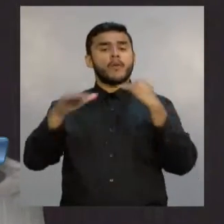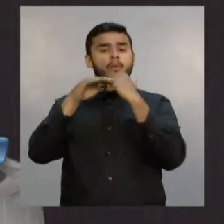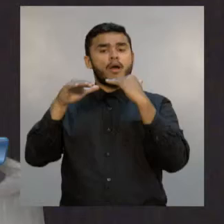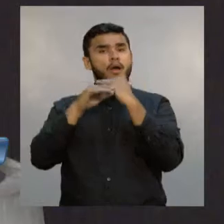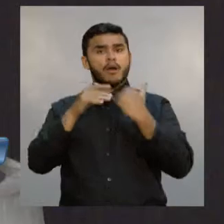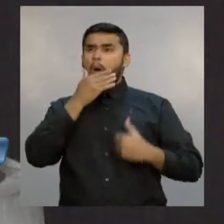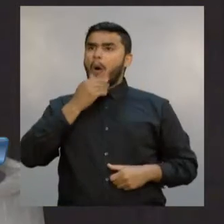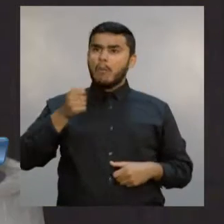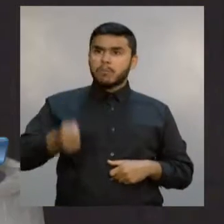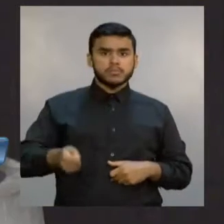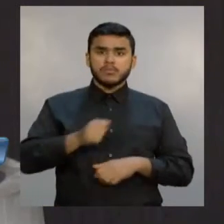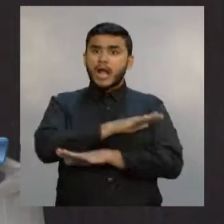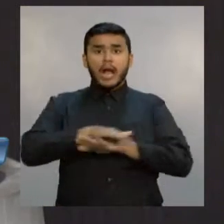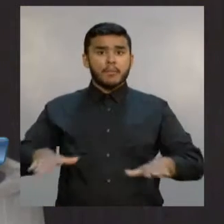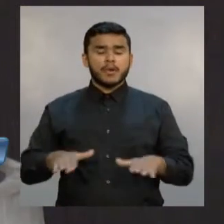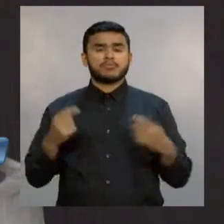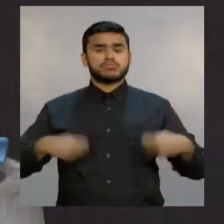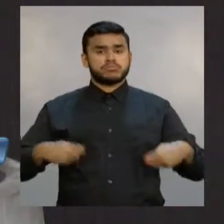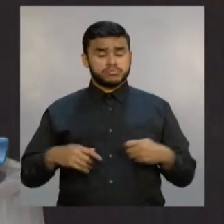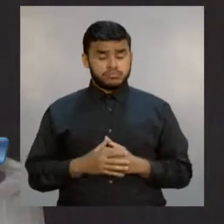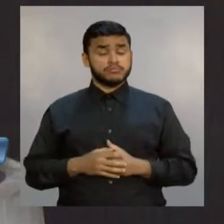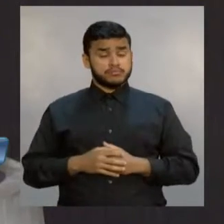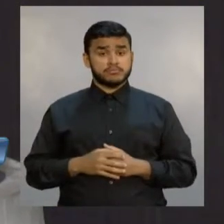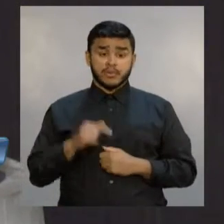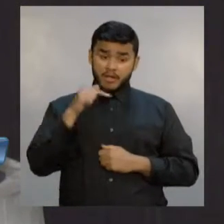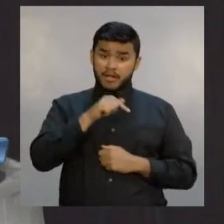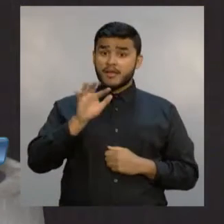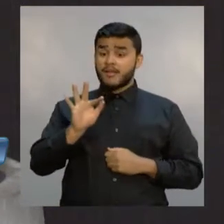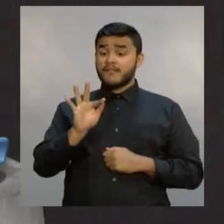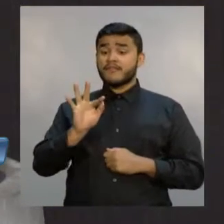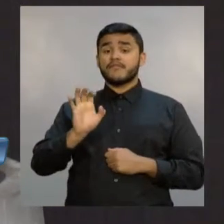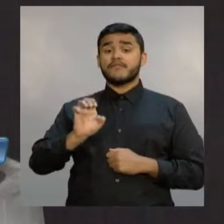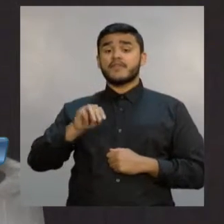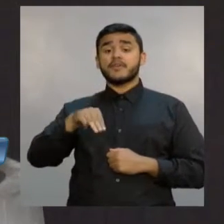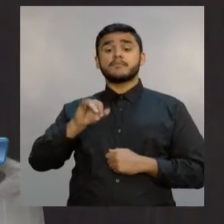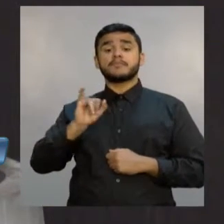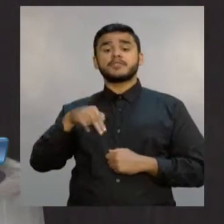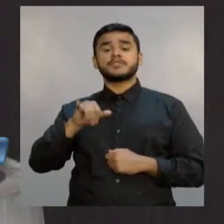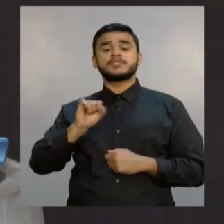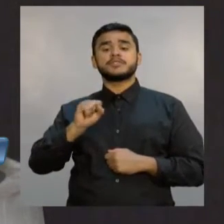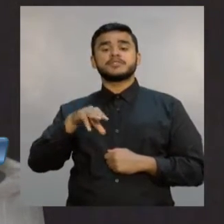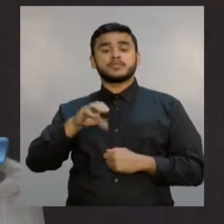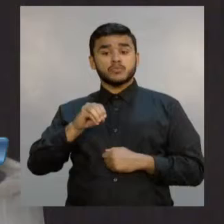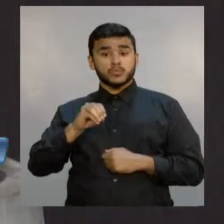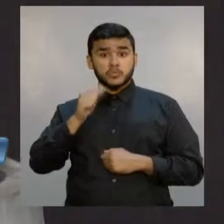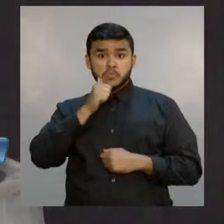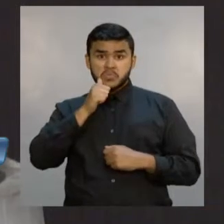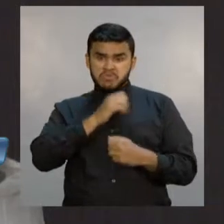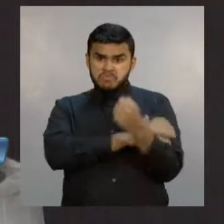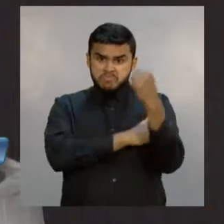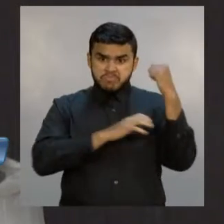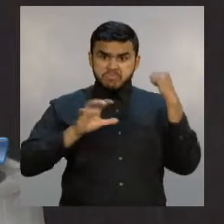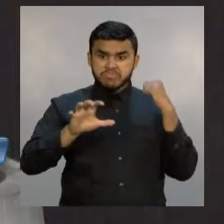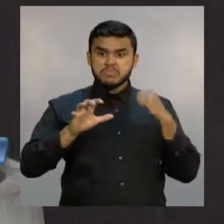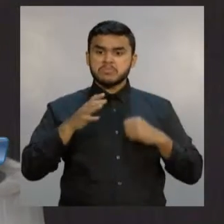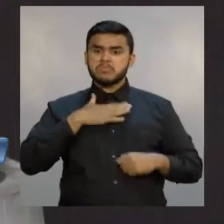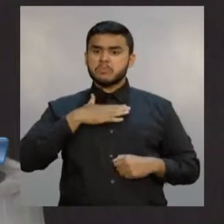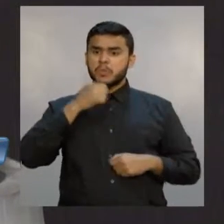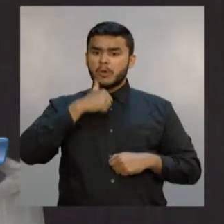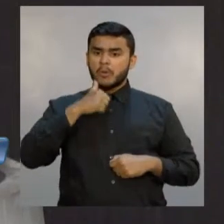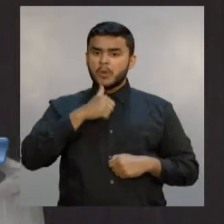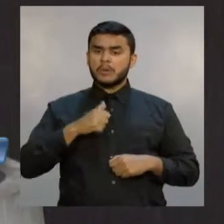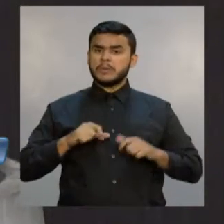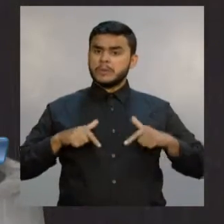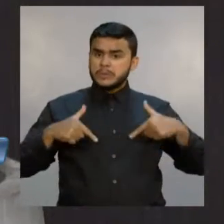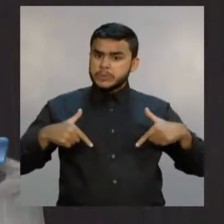patriarcado. Repito, um feminismo da interseccionalidade. Que feminismo é este? É que pensa a